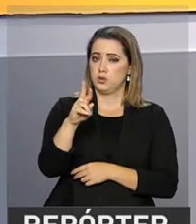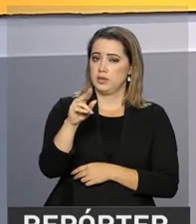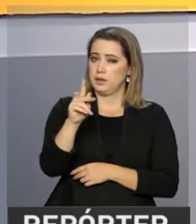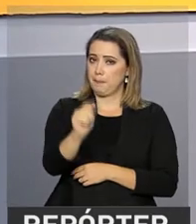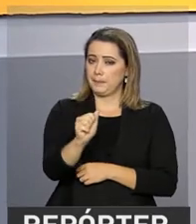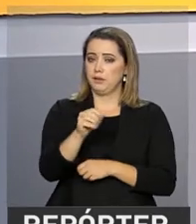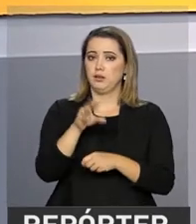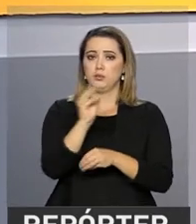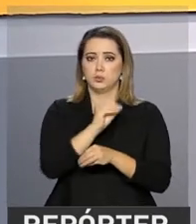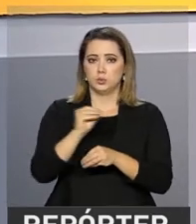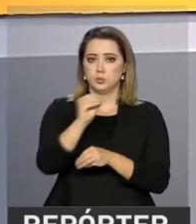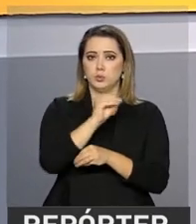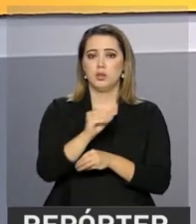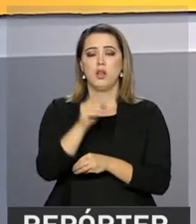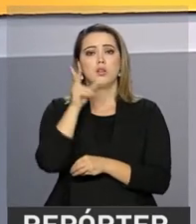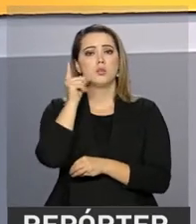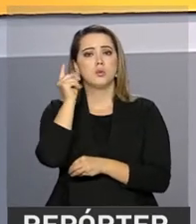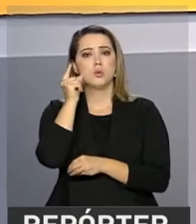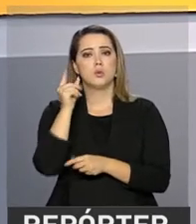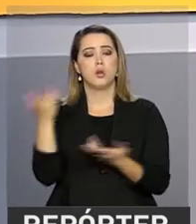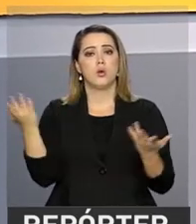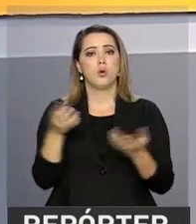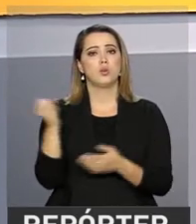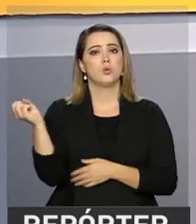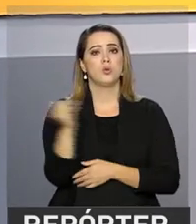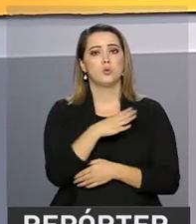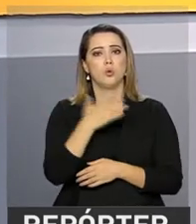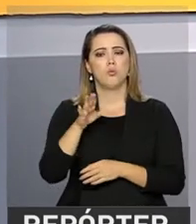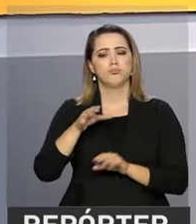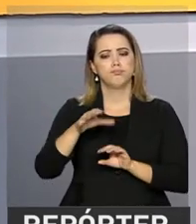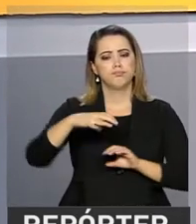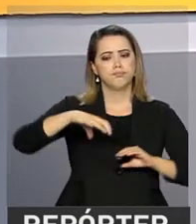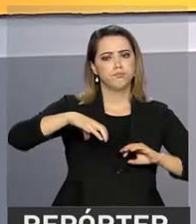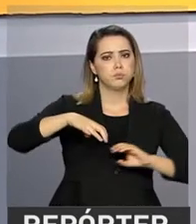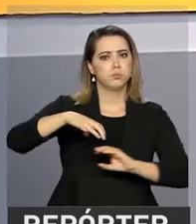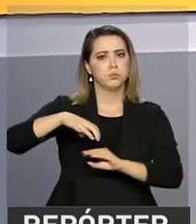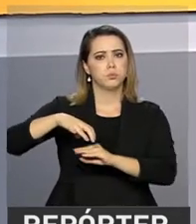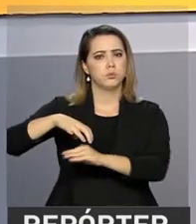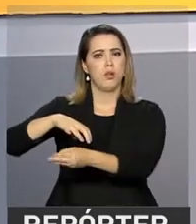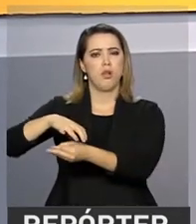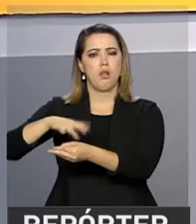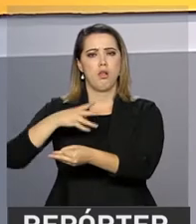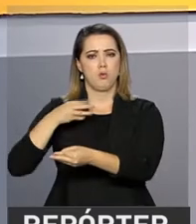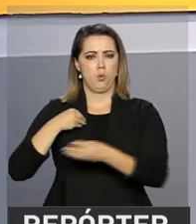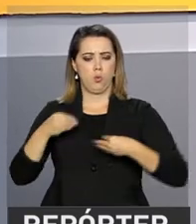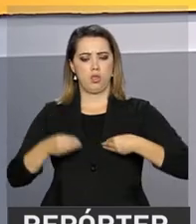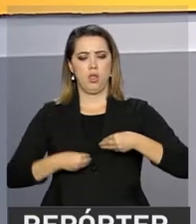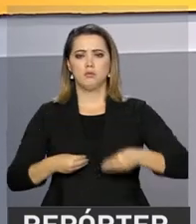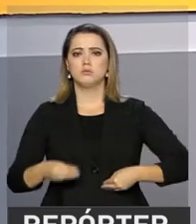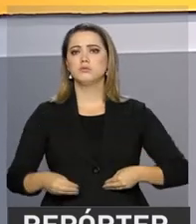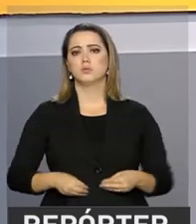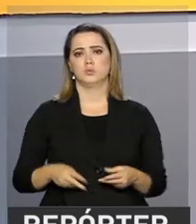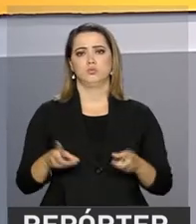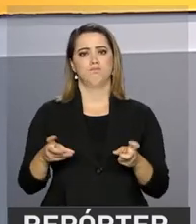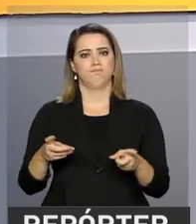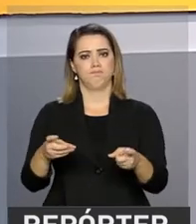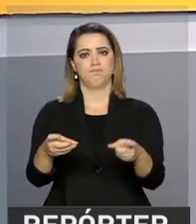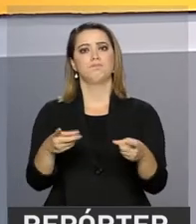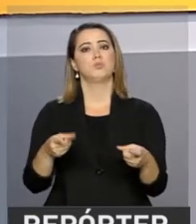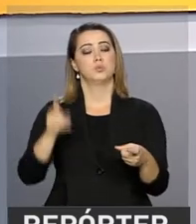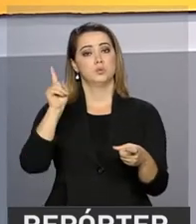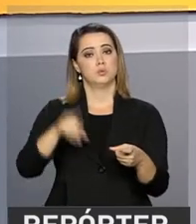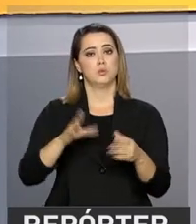alagoas com o novo acelerador linear o atendimento de radioterapia na santa casa de misericórdia será